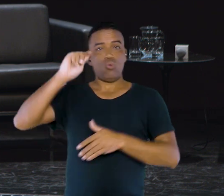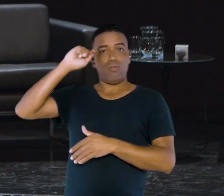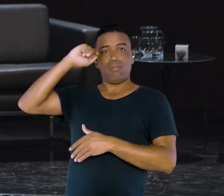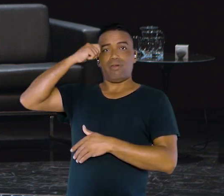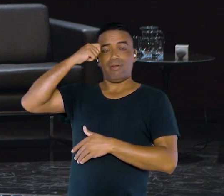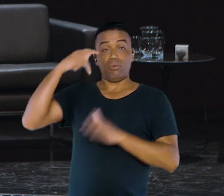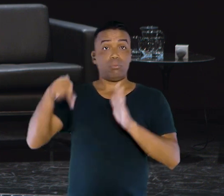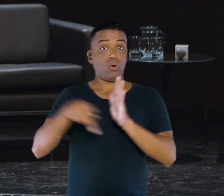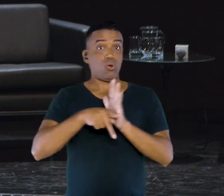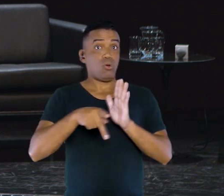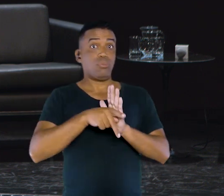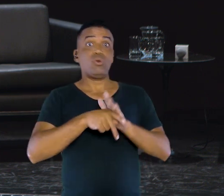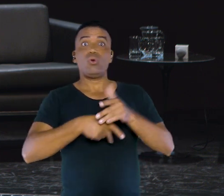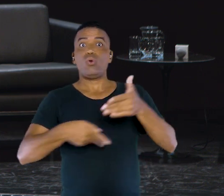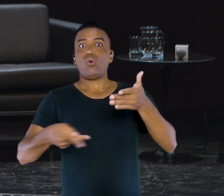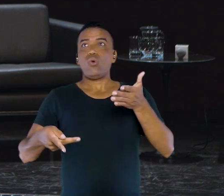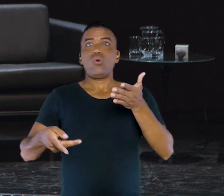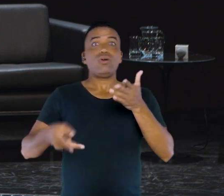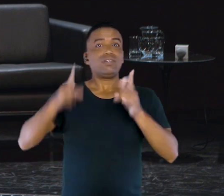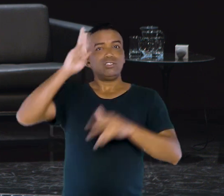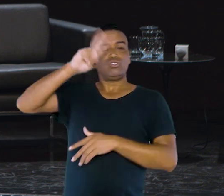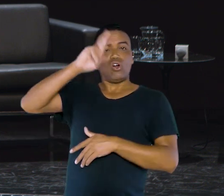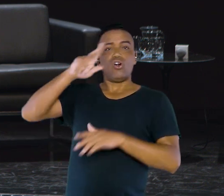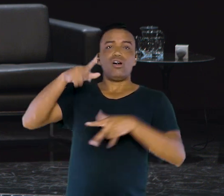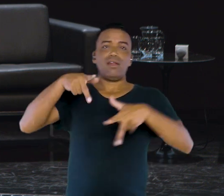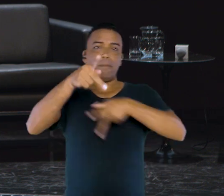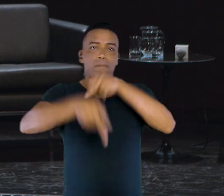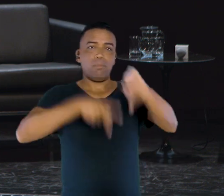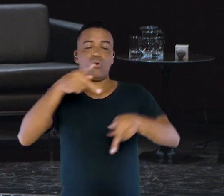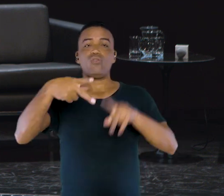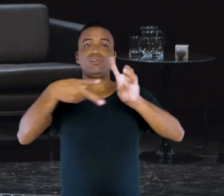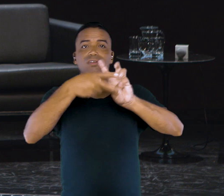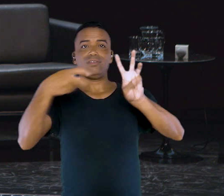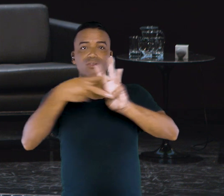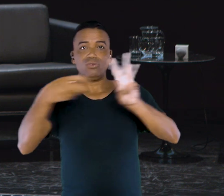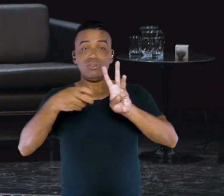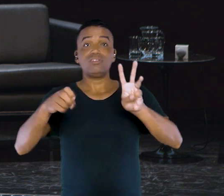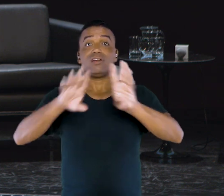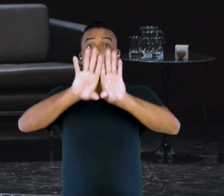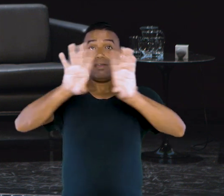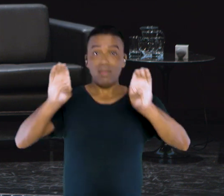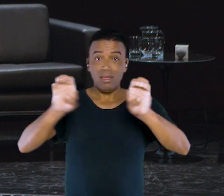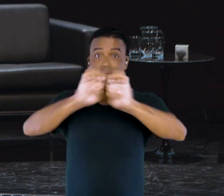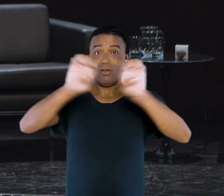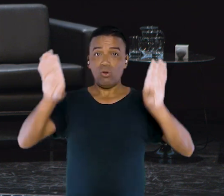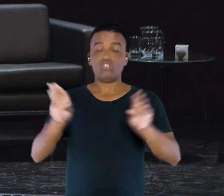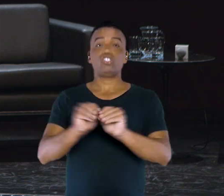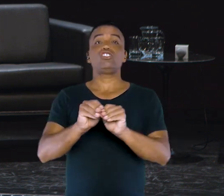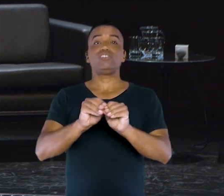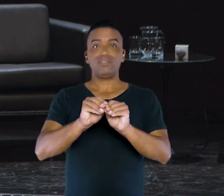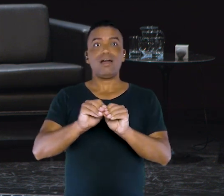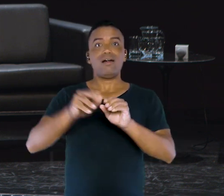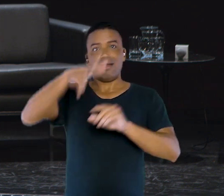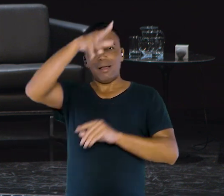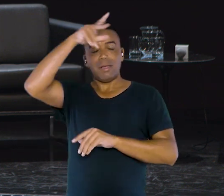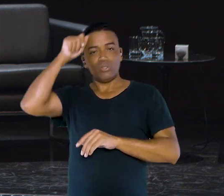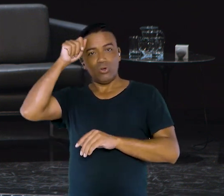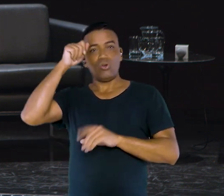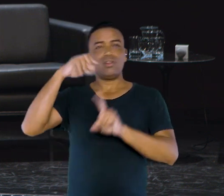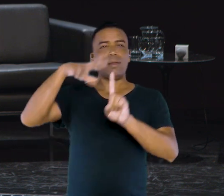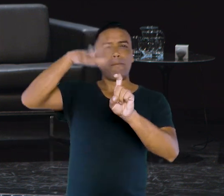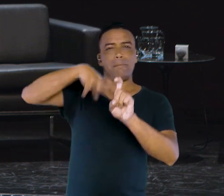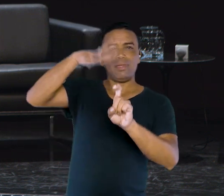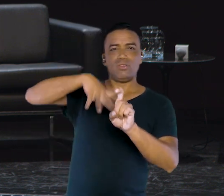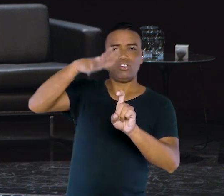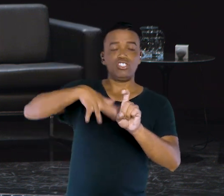áreas de etnologia indígena, gênero, agrobiodiversidade, ecologia amazônica, mitologia,